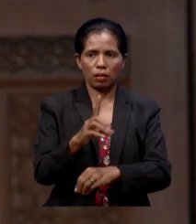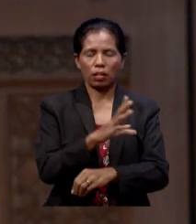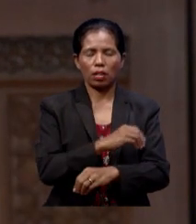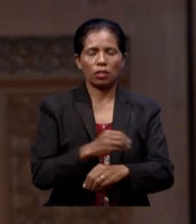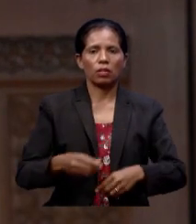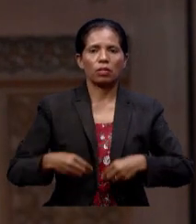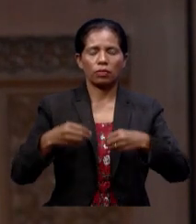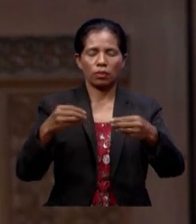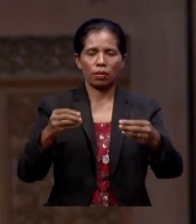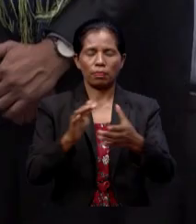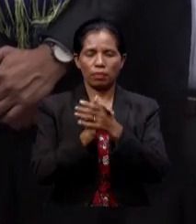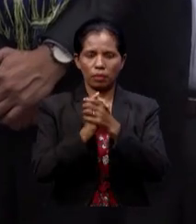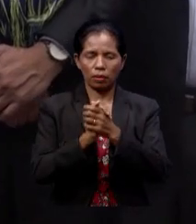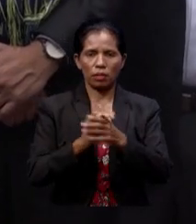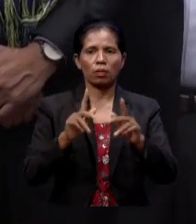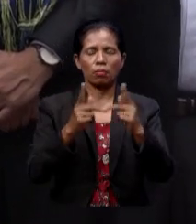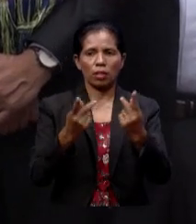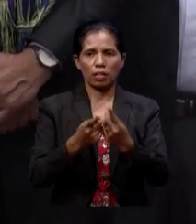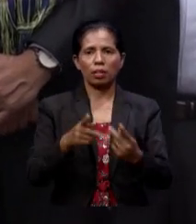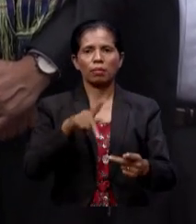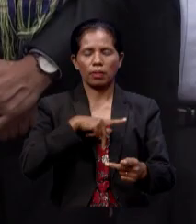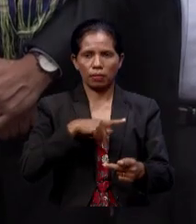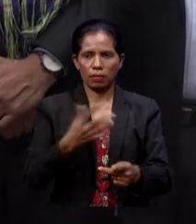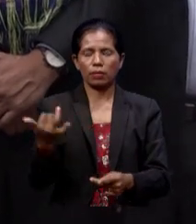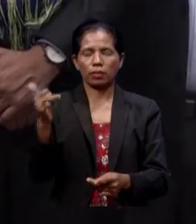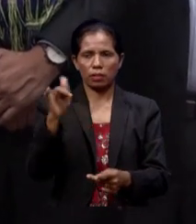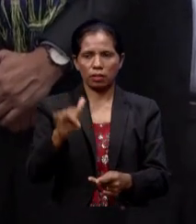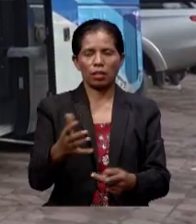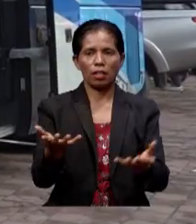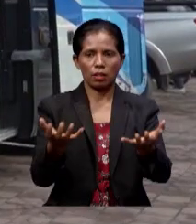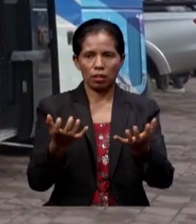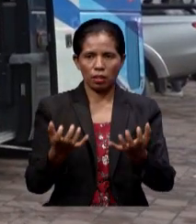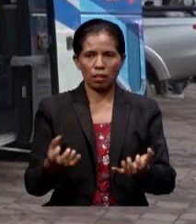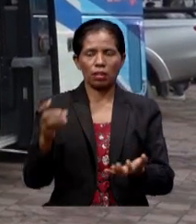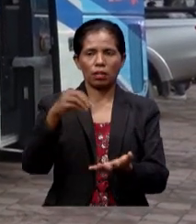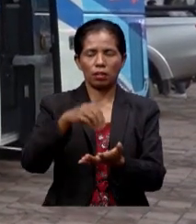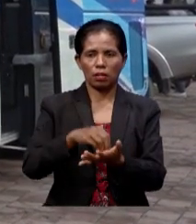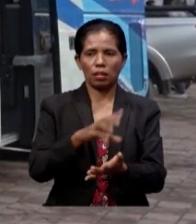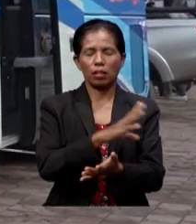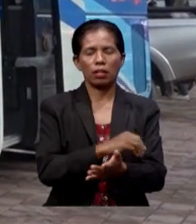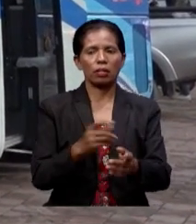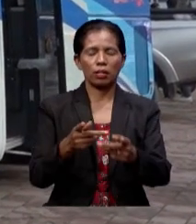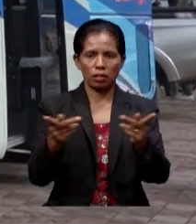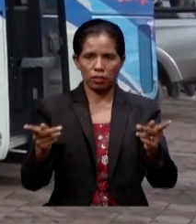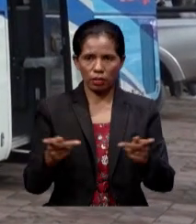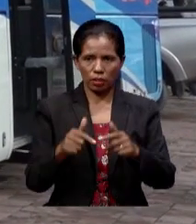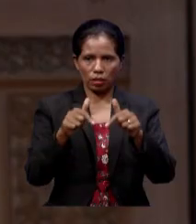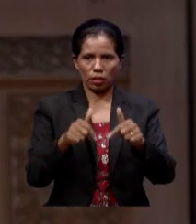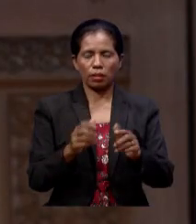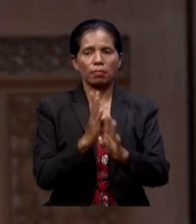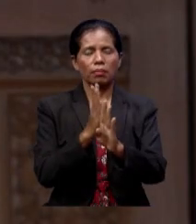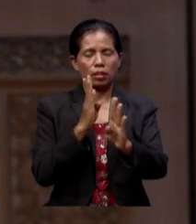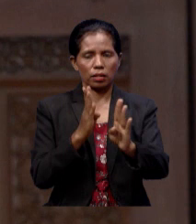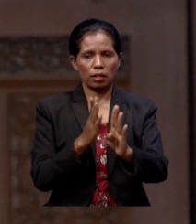congratula setor privado sira nebe maka ia korazing atu investe ia setor ne atu